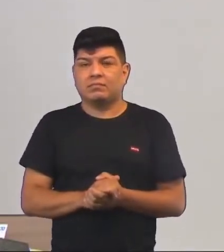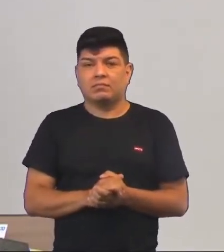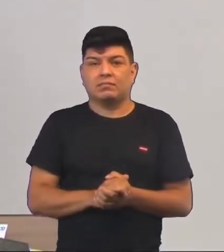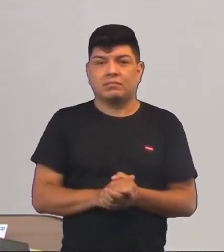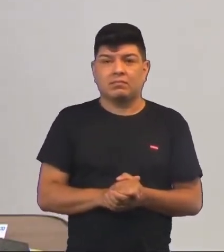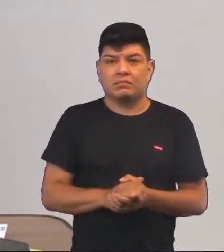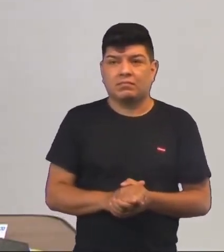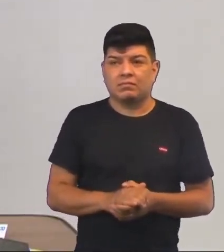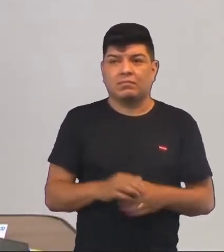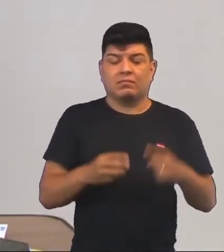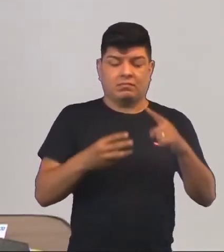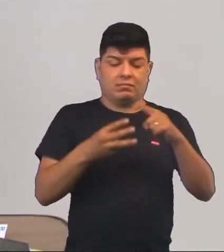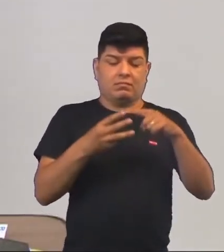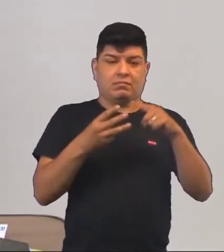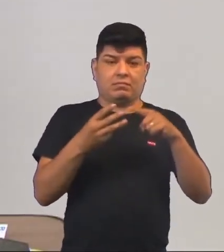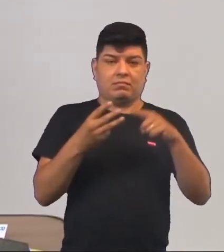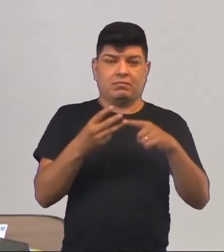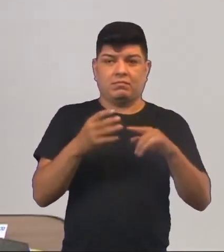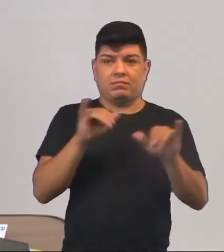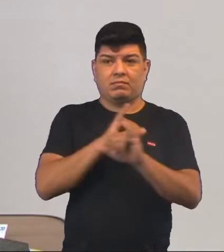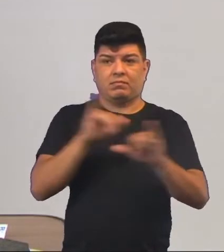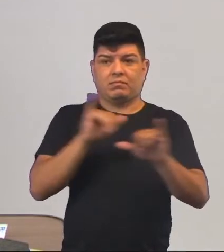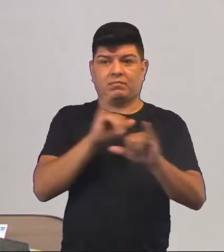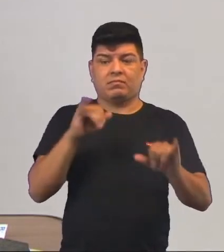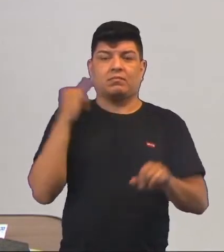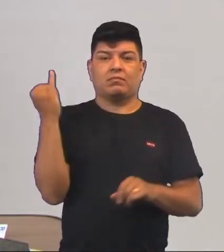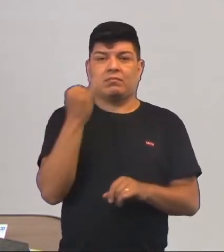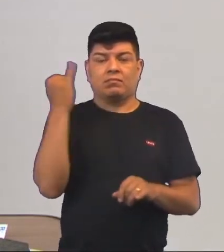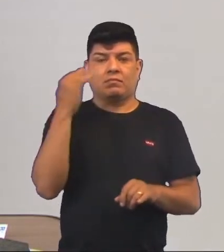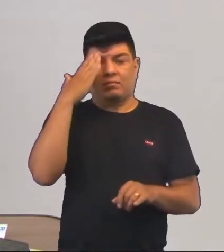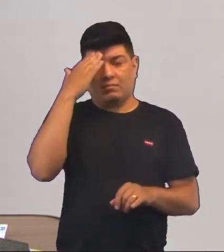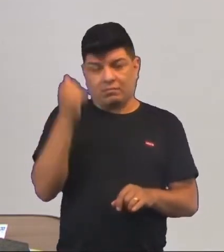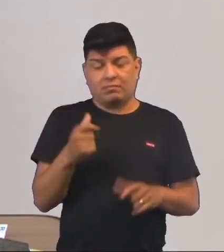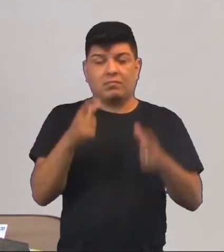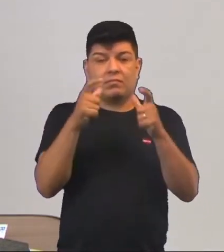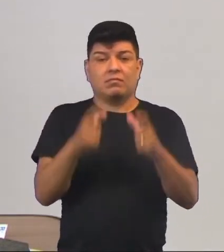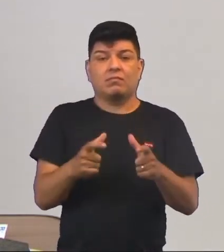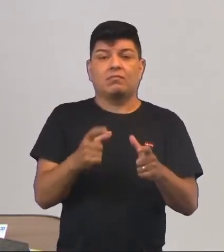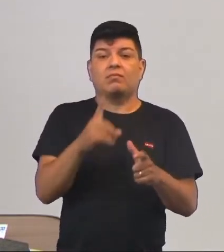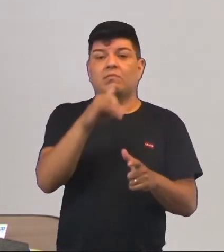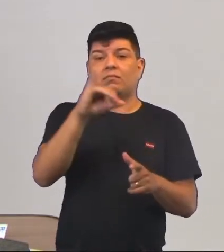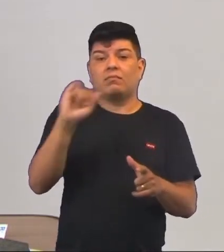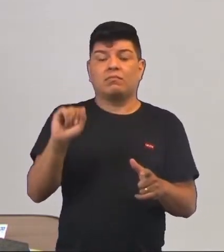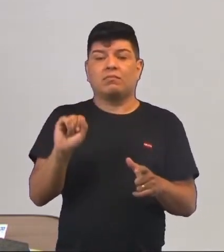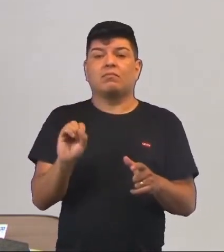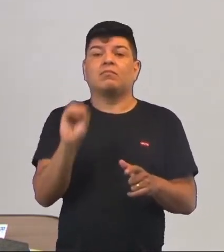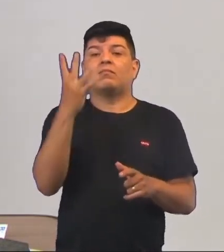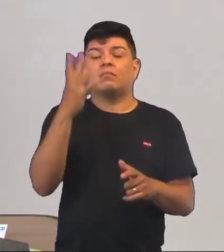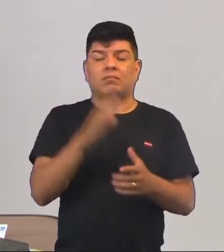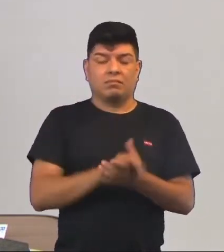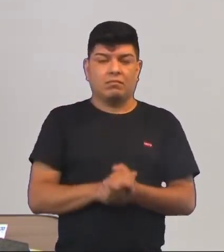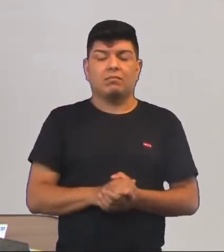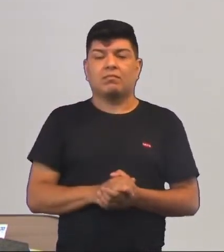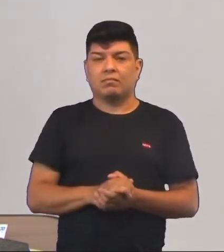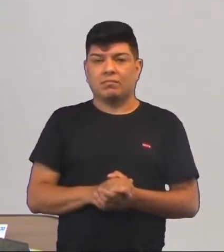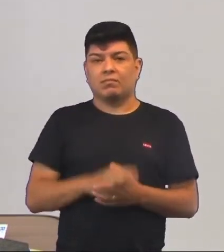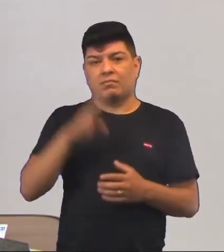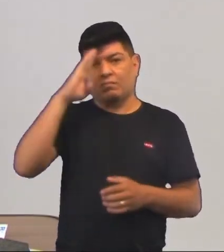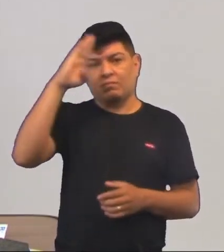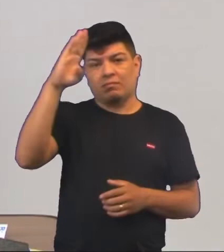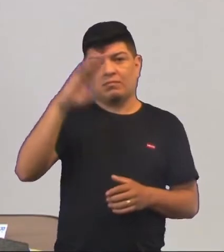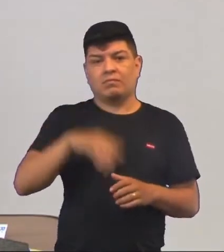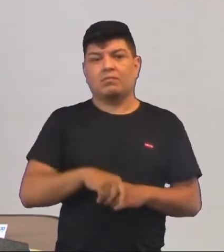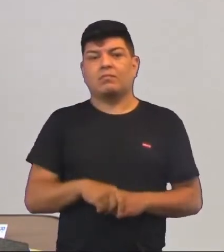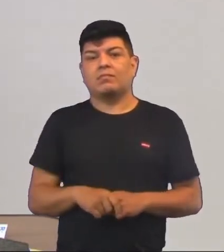Vamos para três pontos importantes dessa notícia que nós vimos durante a aula, para a gente identificar onde, quando e que fato aconteceu, né, o fato